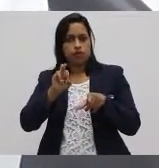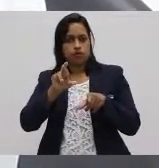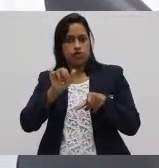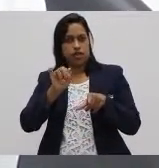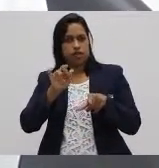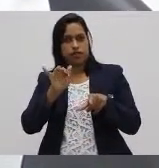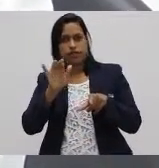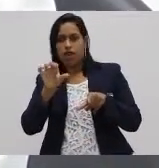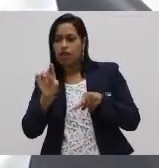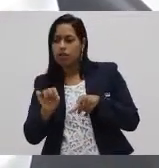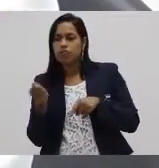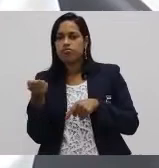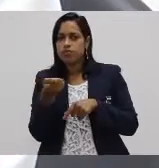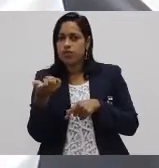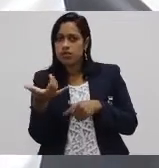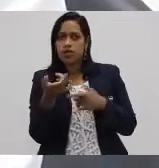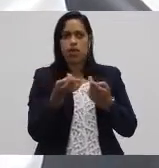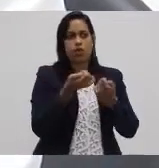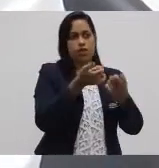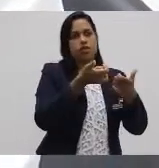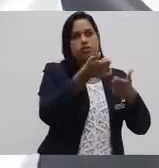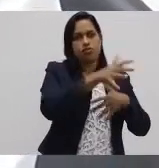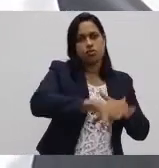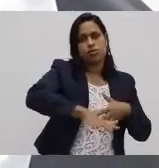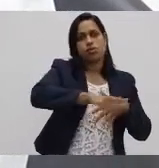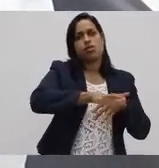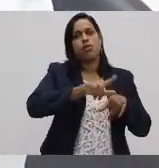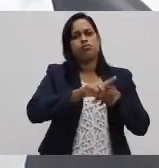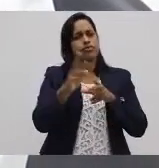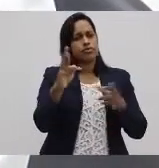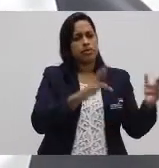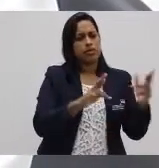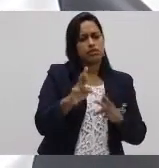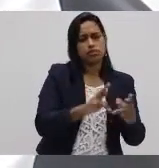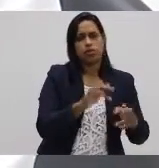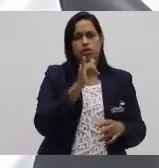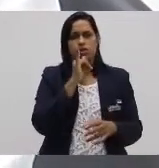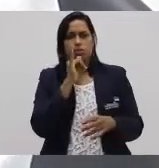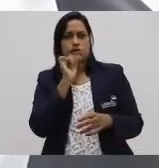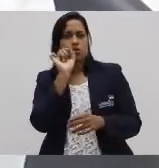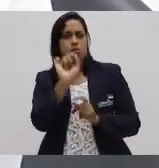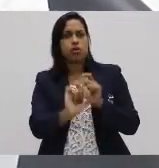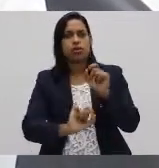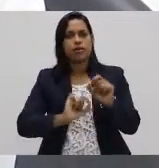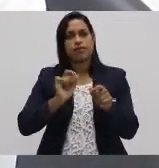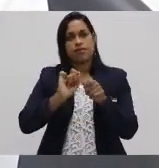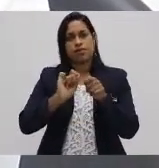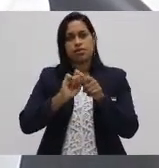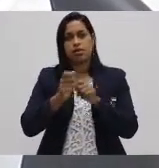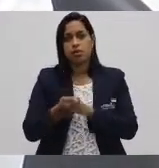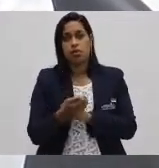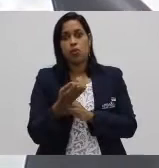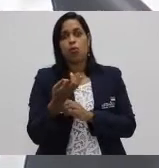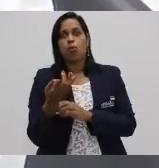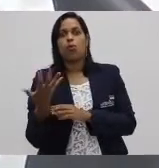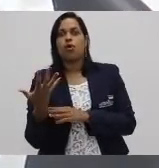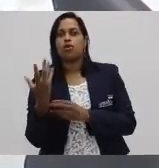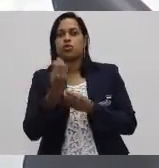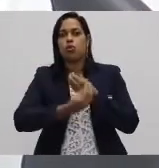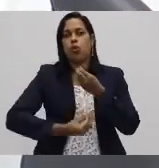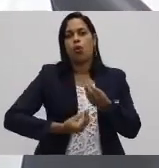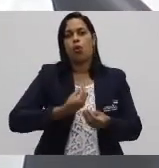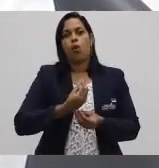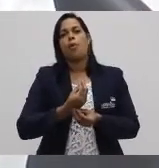de distribuição, para responder algumas perguntas, como o que produzir, quanto produzir, onde